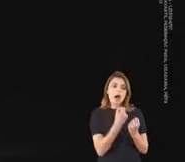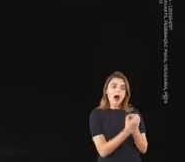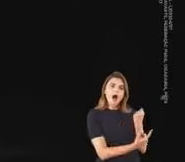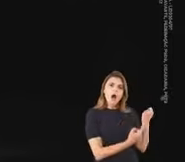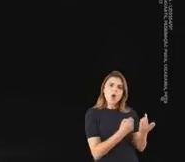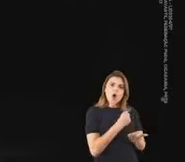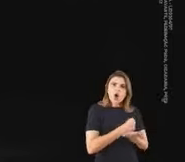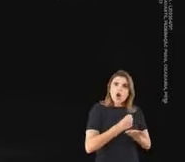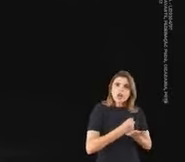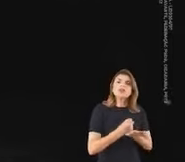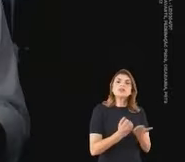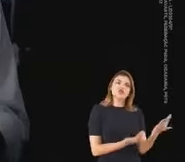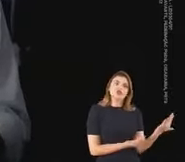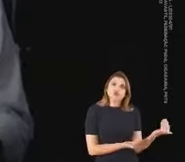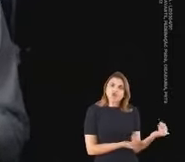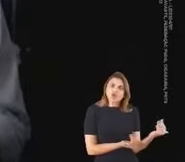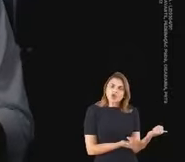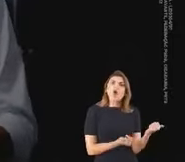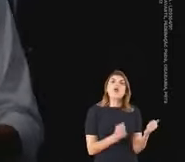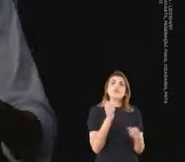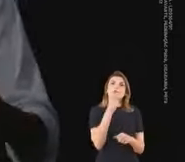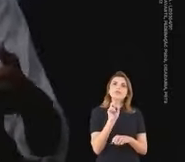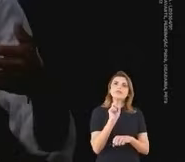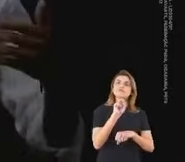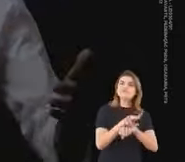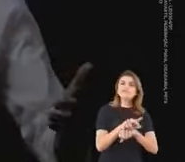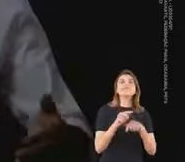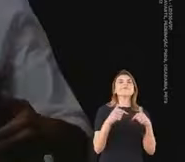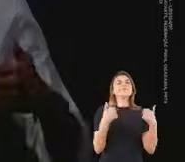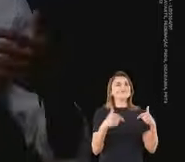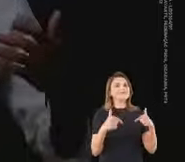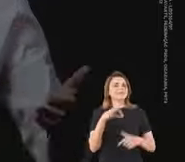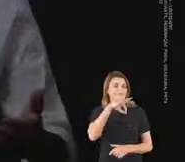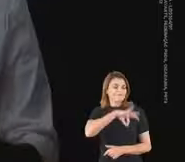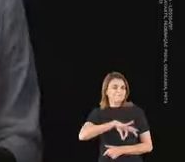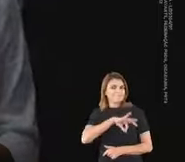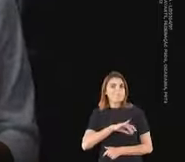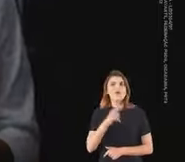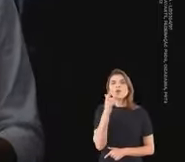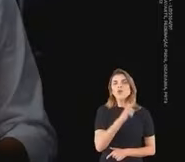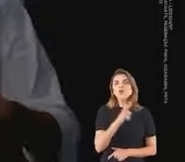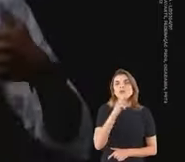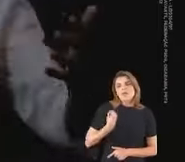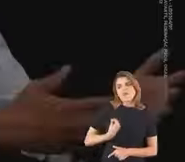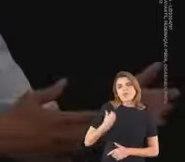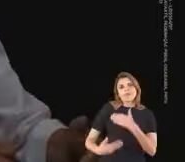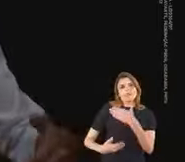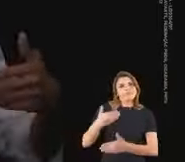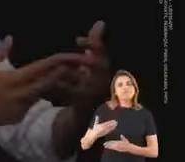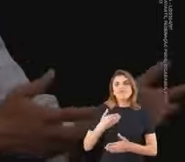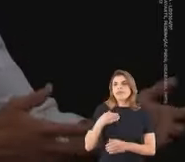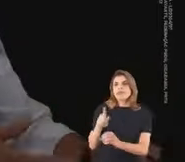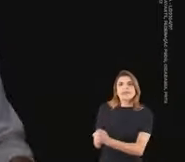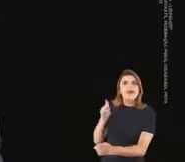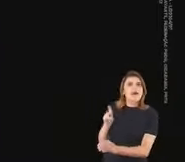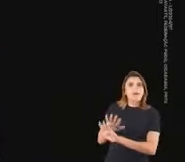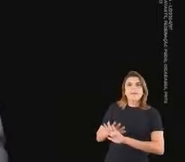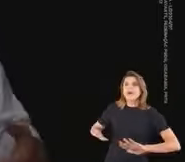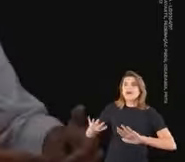uma parte para poder contratar os jovens. O jovem entrar no mercado de trabalho, ganhar o seu dinheirinho, ter a sua vida, ter a